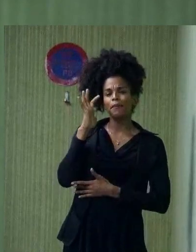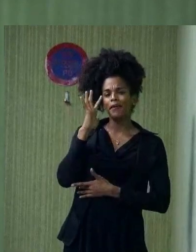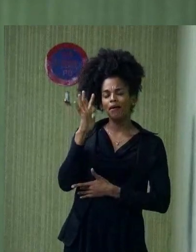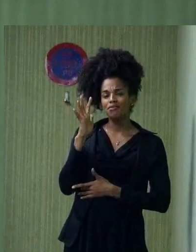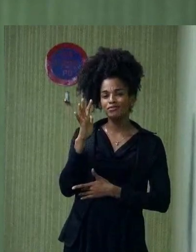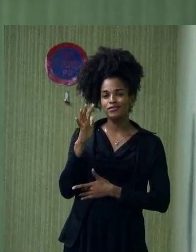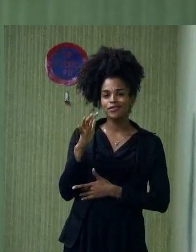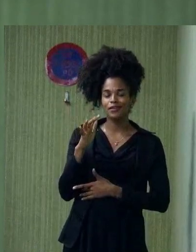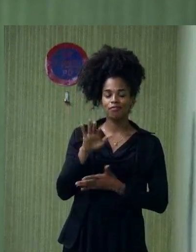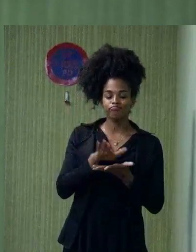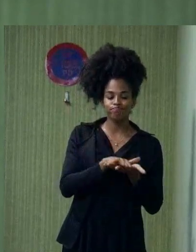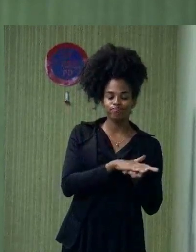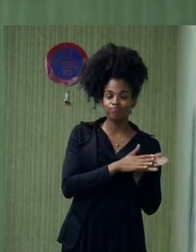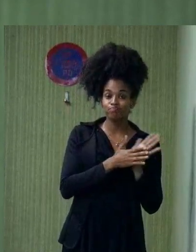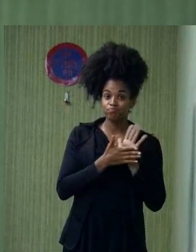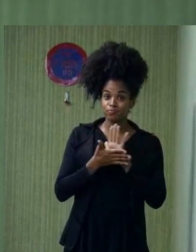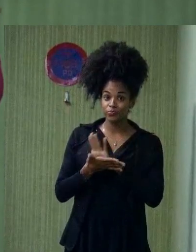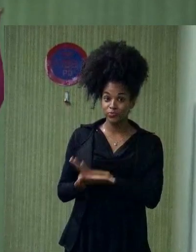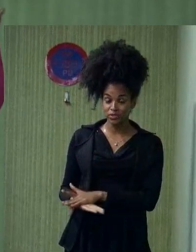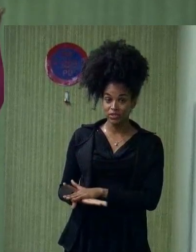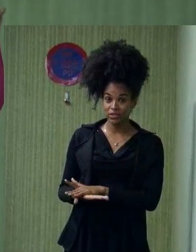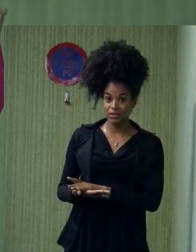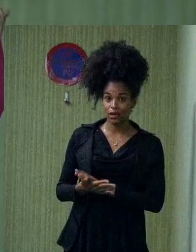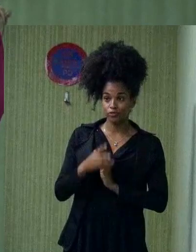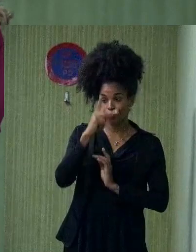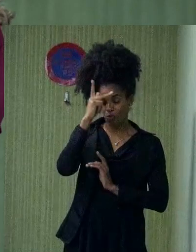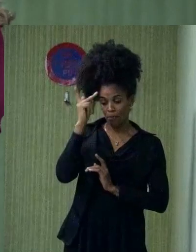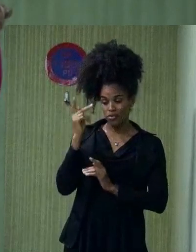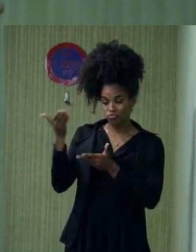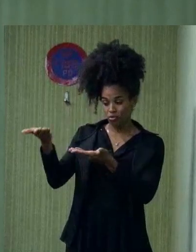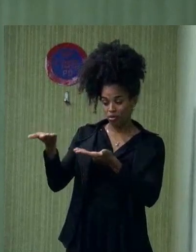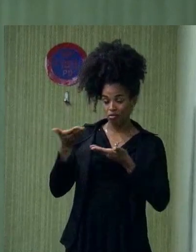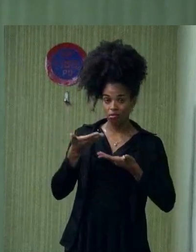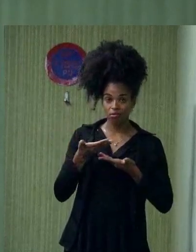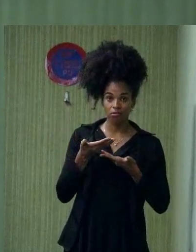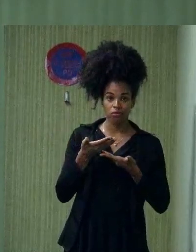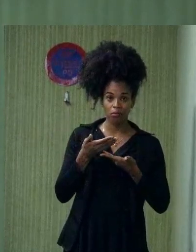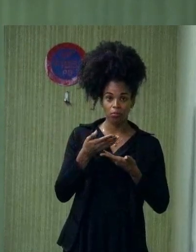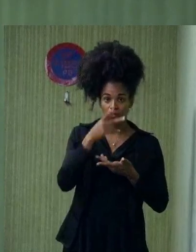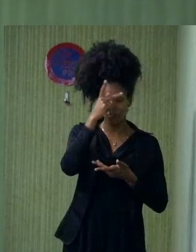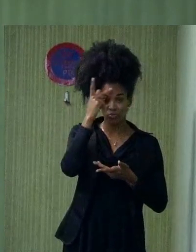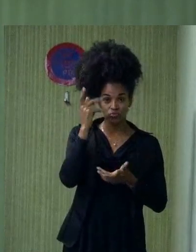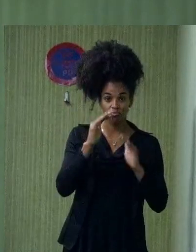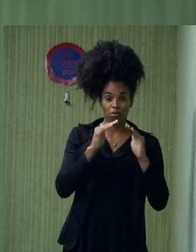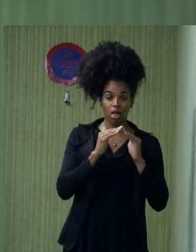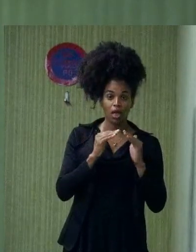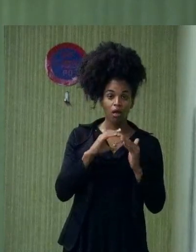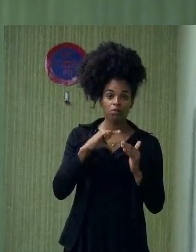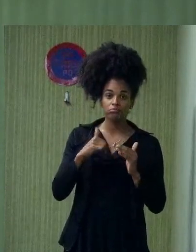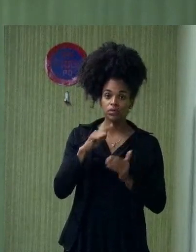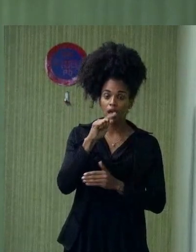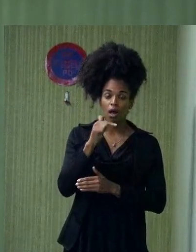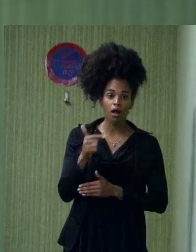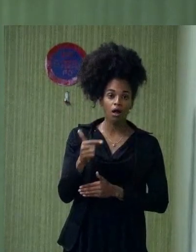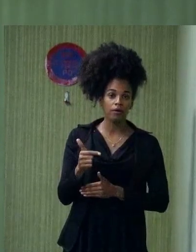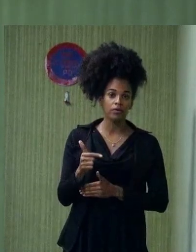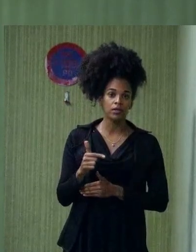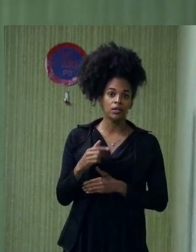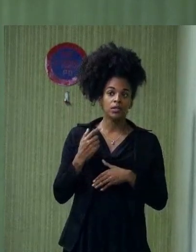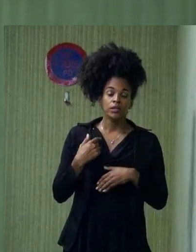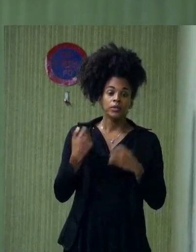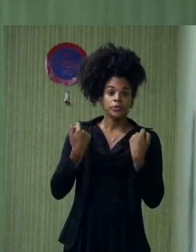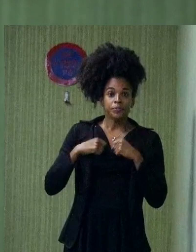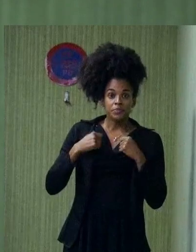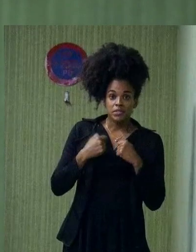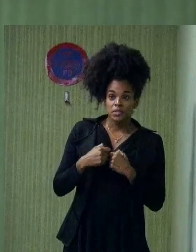caótica como essa as pessoas recebendo outras pessoas na sua casa e não tendo água por isso que se demandava tanto